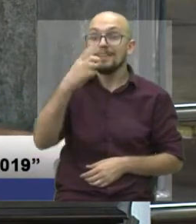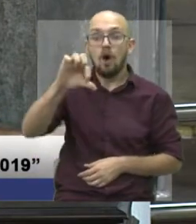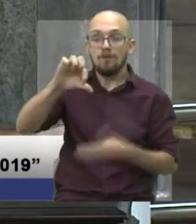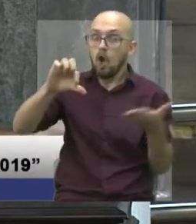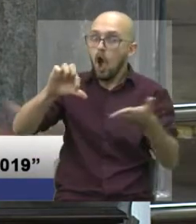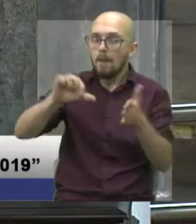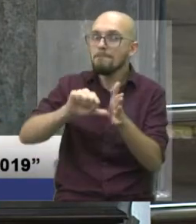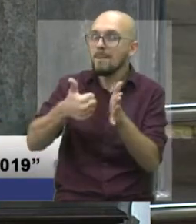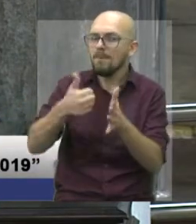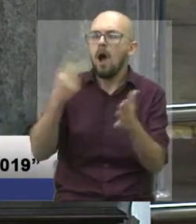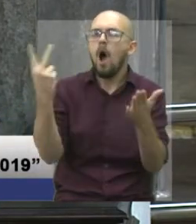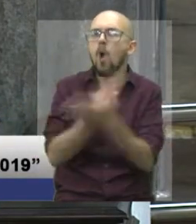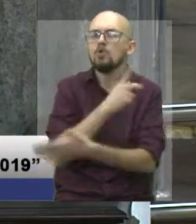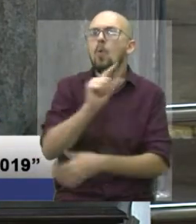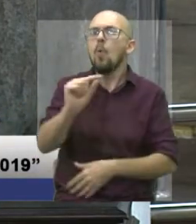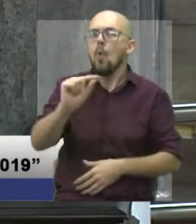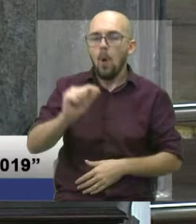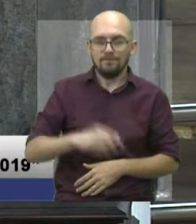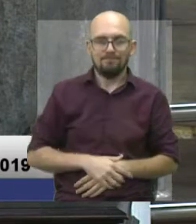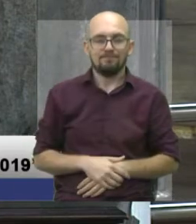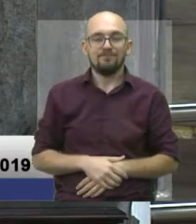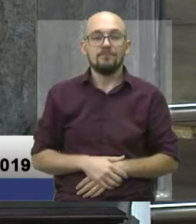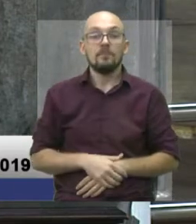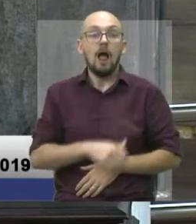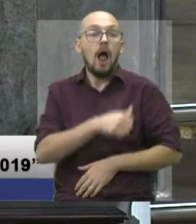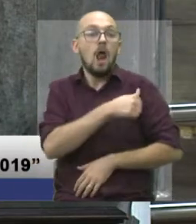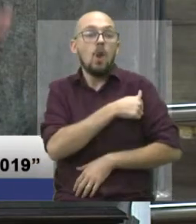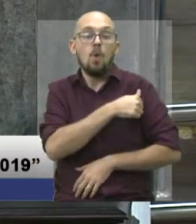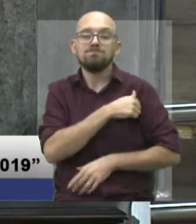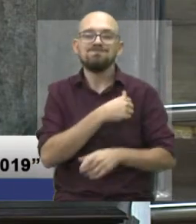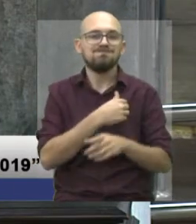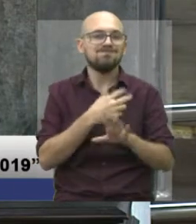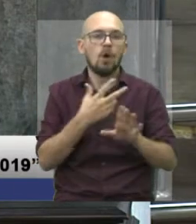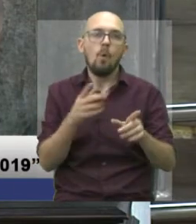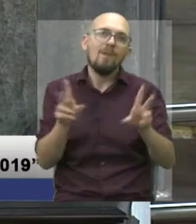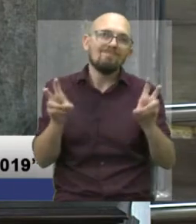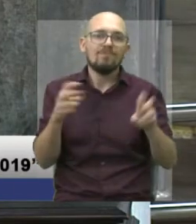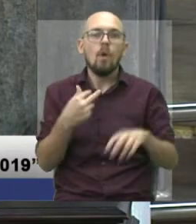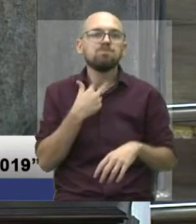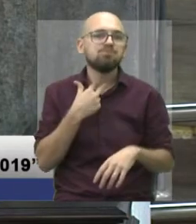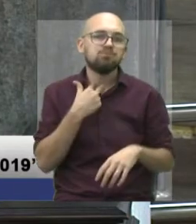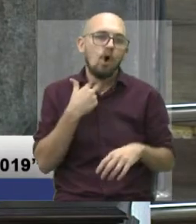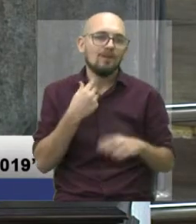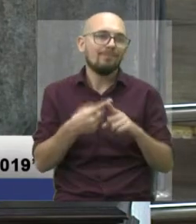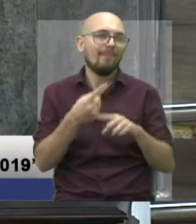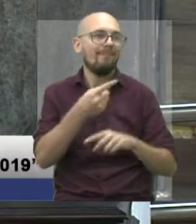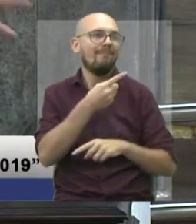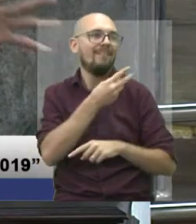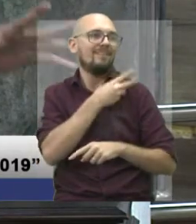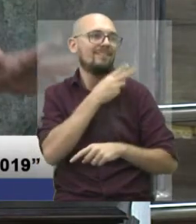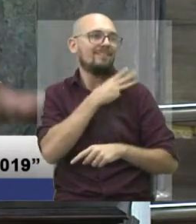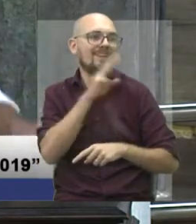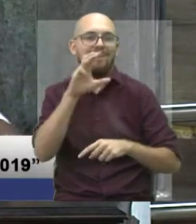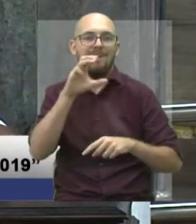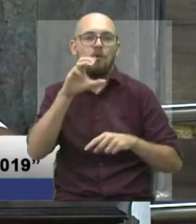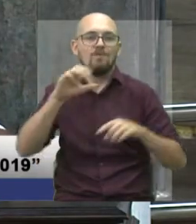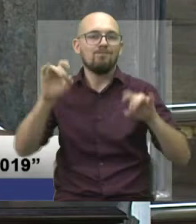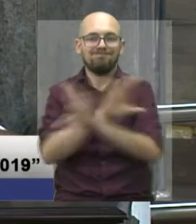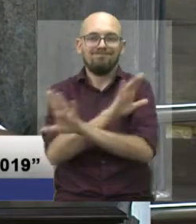acontecido. Alunos que já não podiam nenhum se inscrever, que saíram do colegial, já estavam já fora da sala de